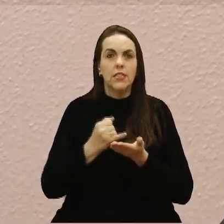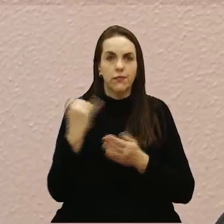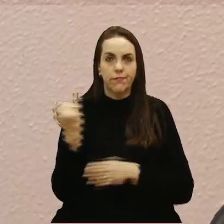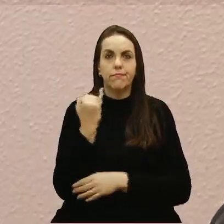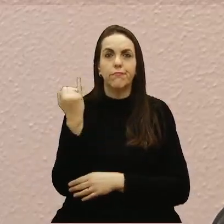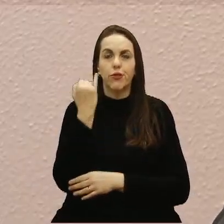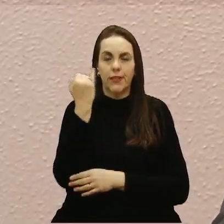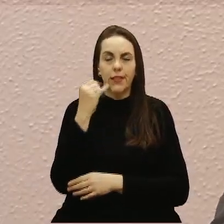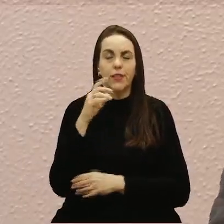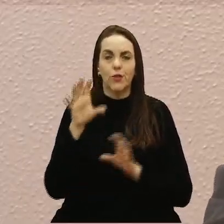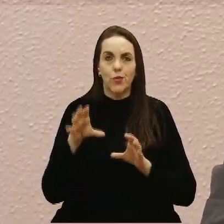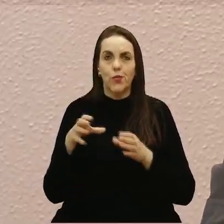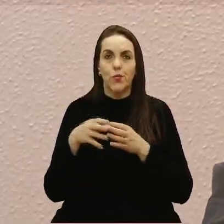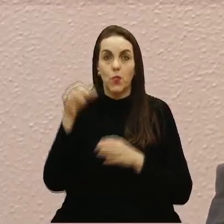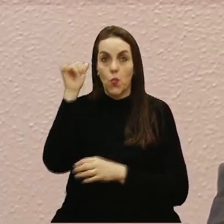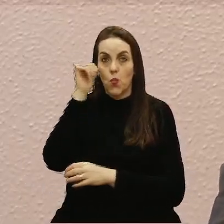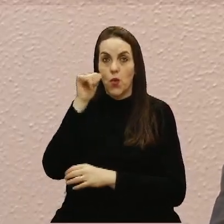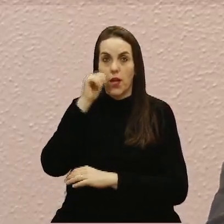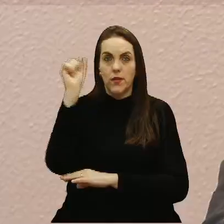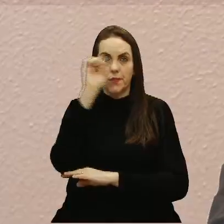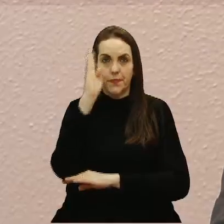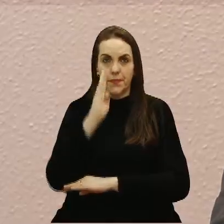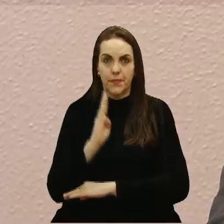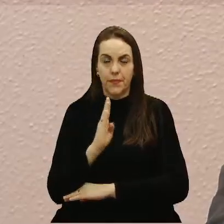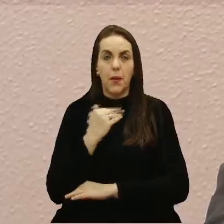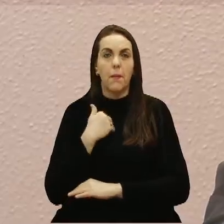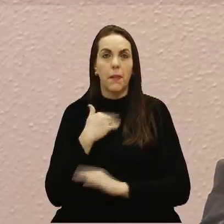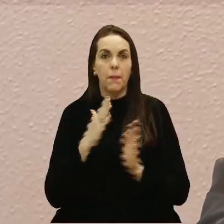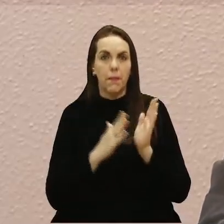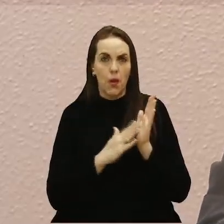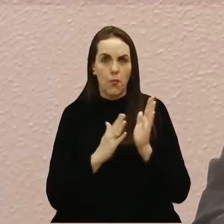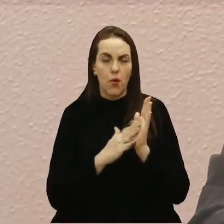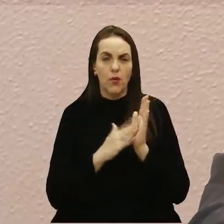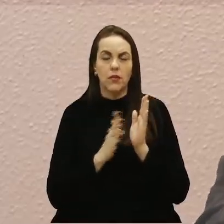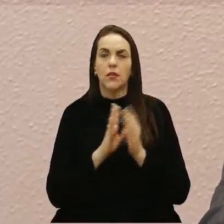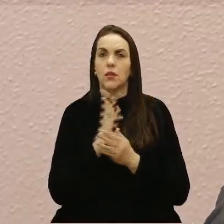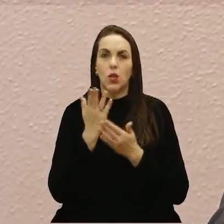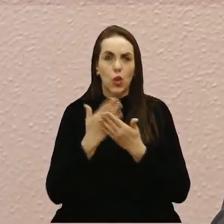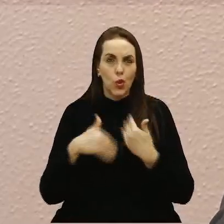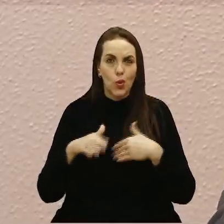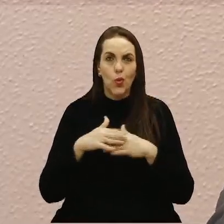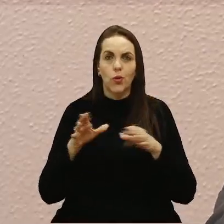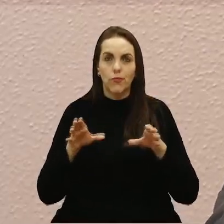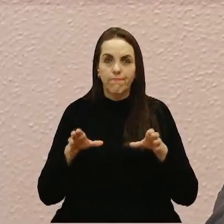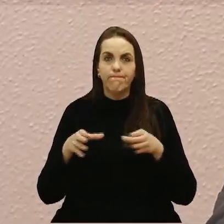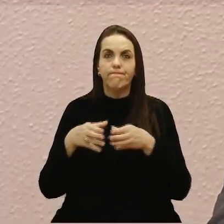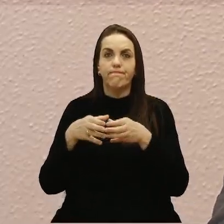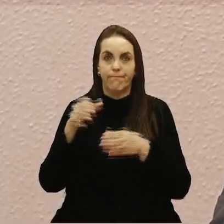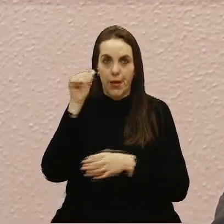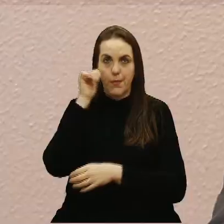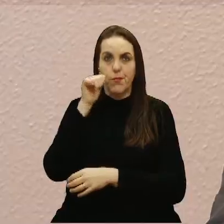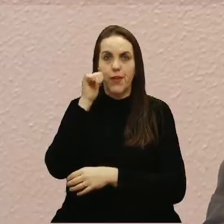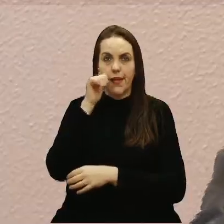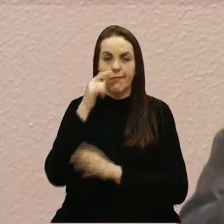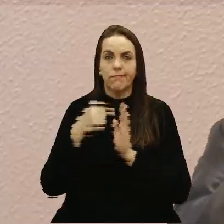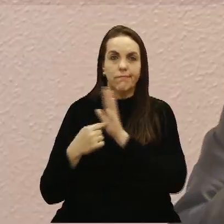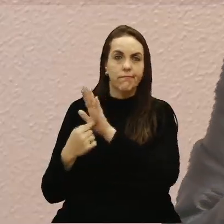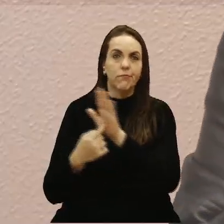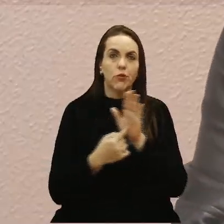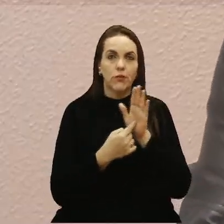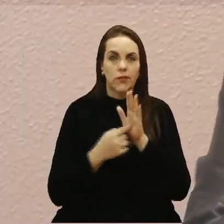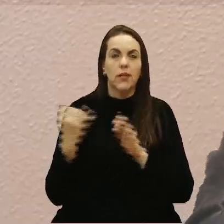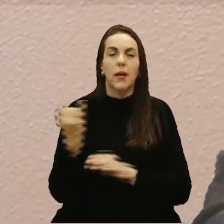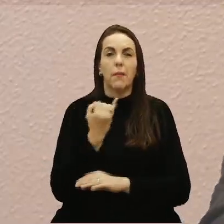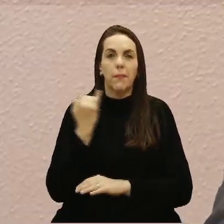Por isso, proponho que a gente faça, vereadora Rose, um voto coletivo das mulheres, porque ali demonstraram a importância